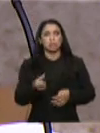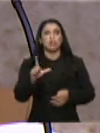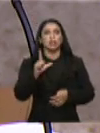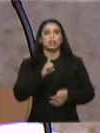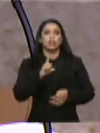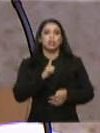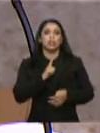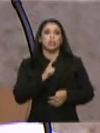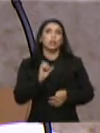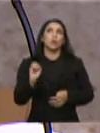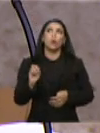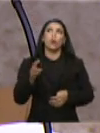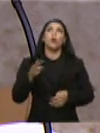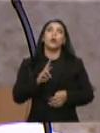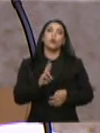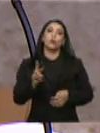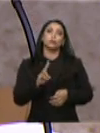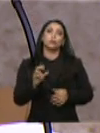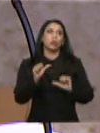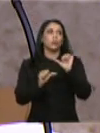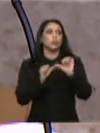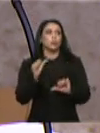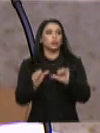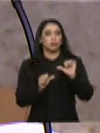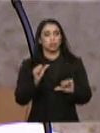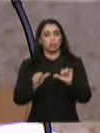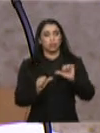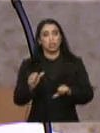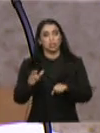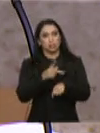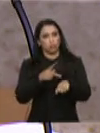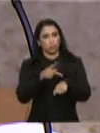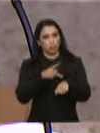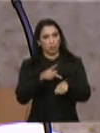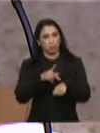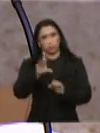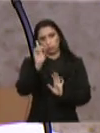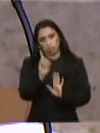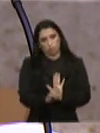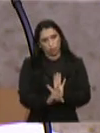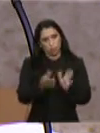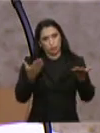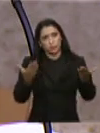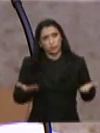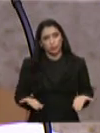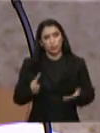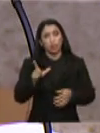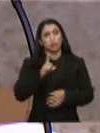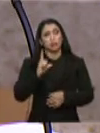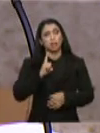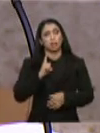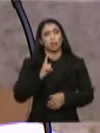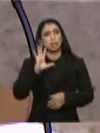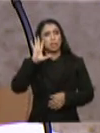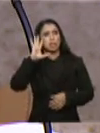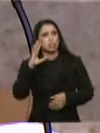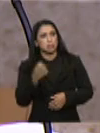ou não alteração no Estado de Direito, se tais atos decisórios acarretariam ou